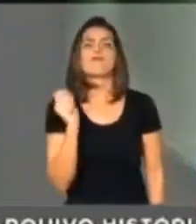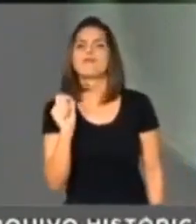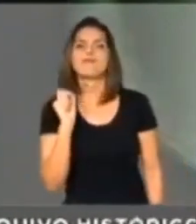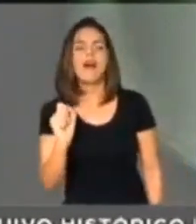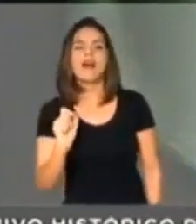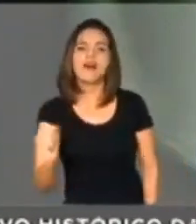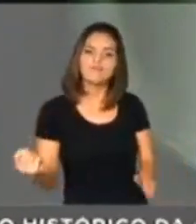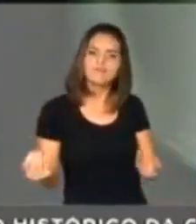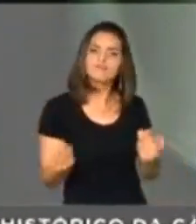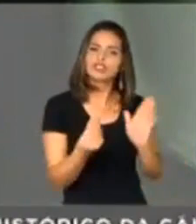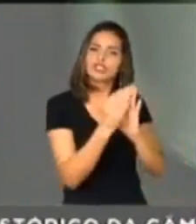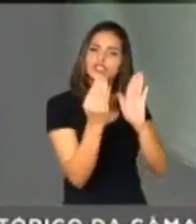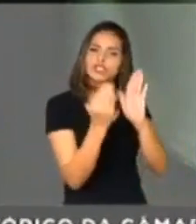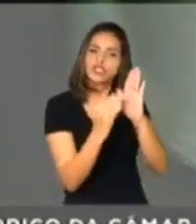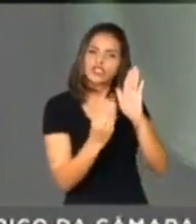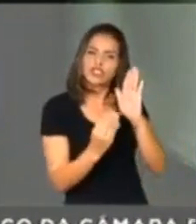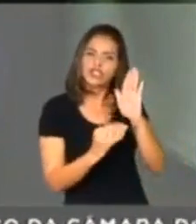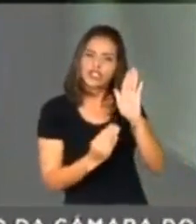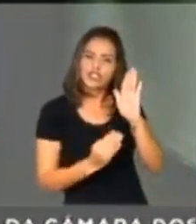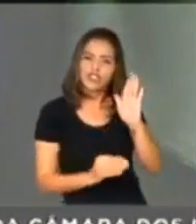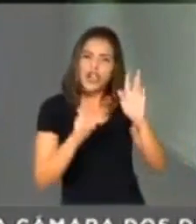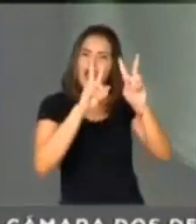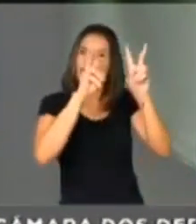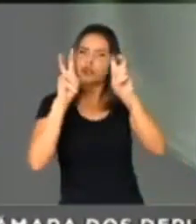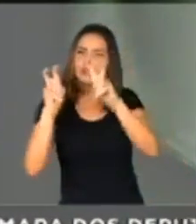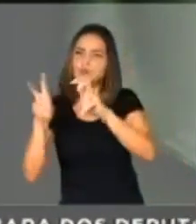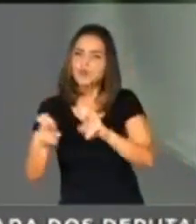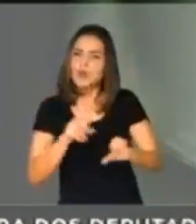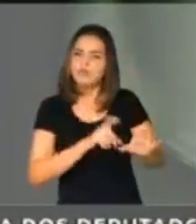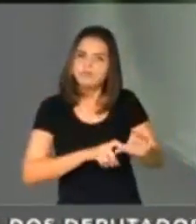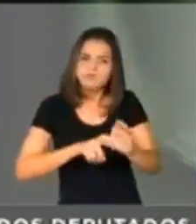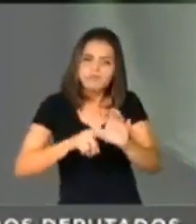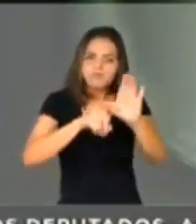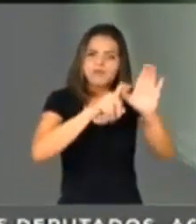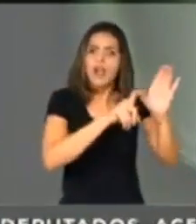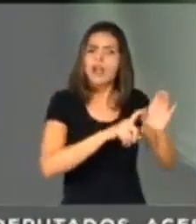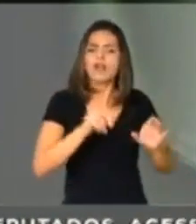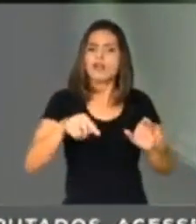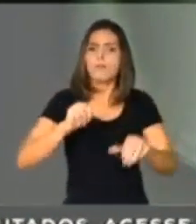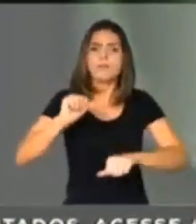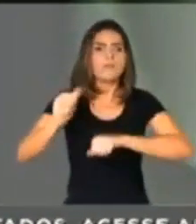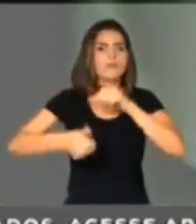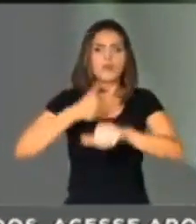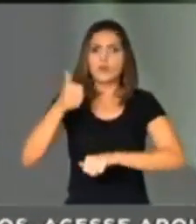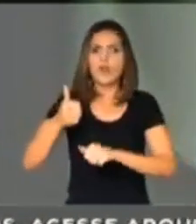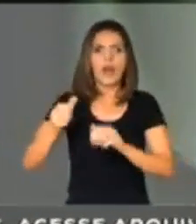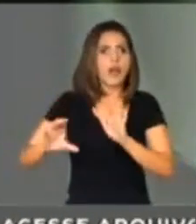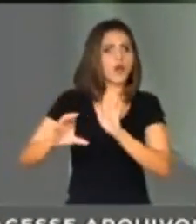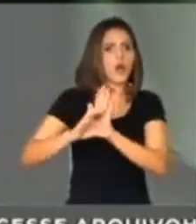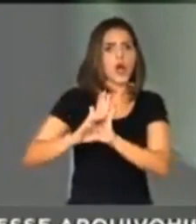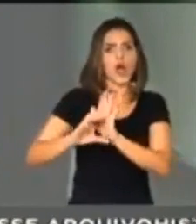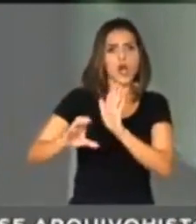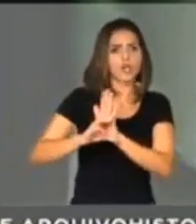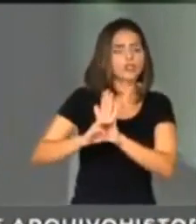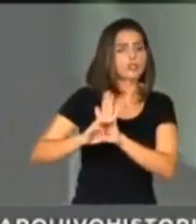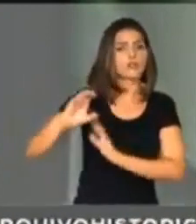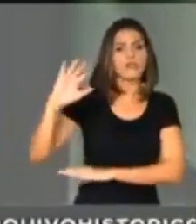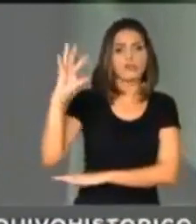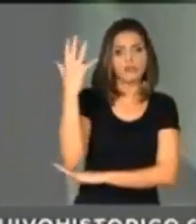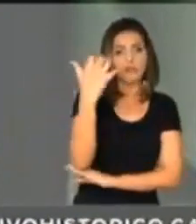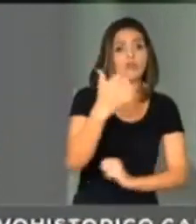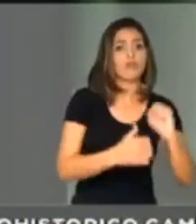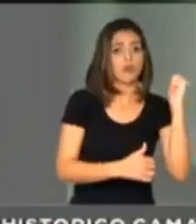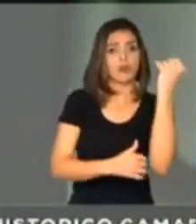a introdução de diversos jabutis que alteravam o Código Florestal, permitindo o aumento